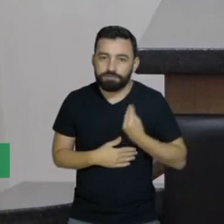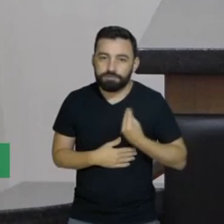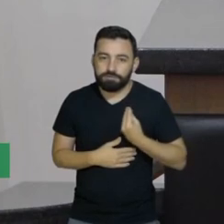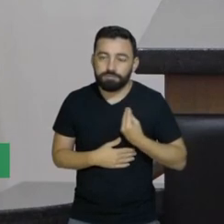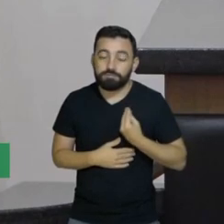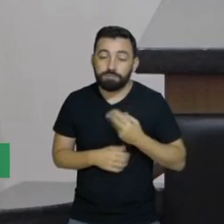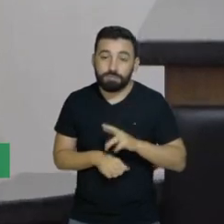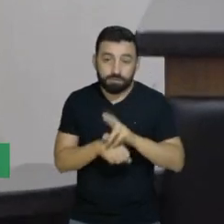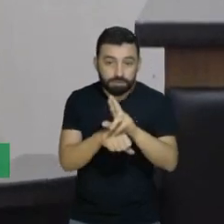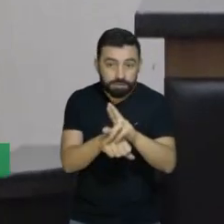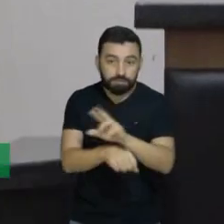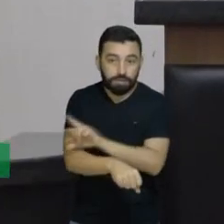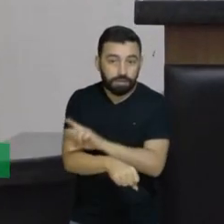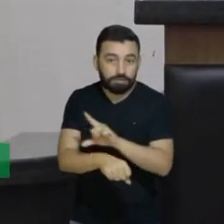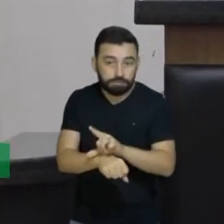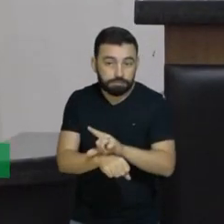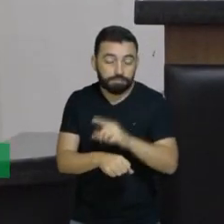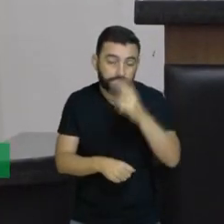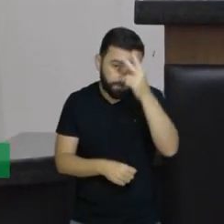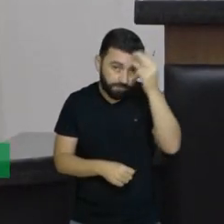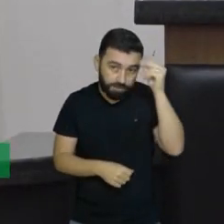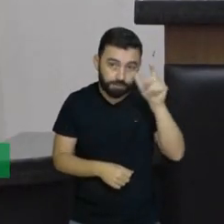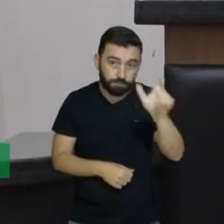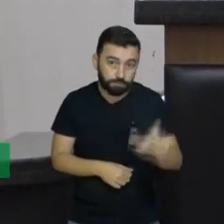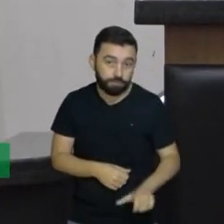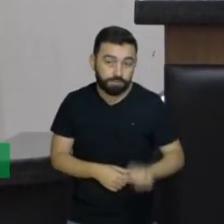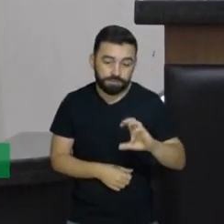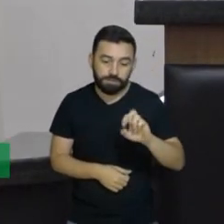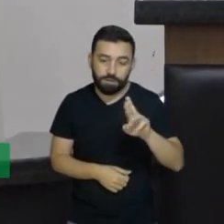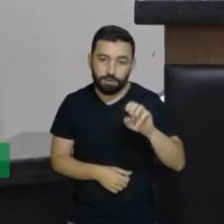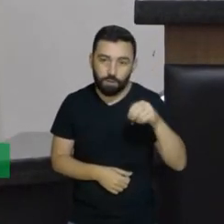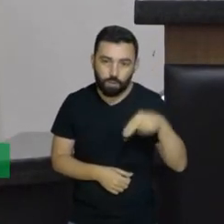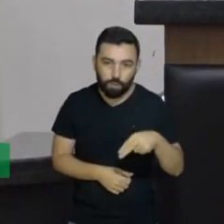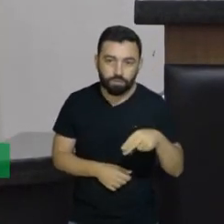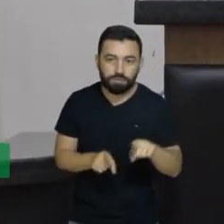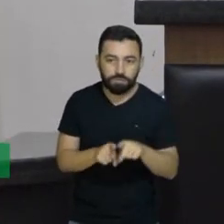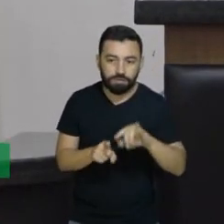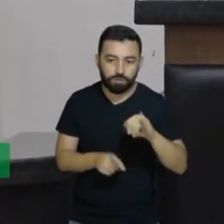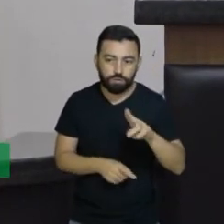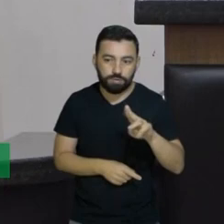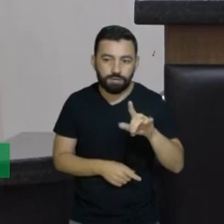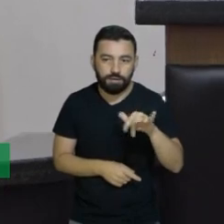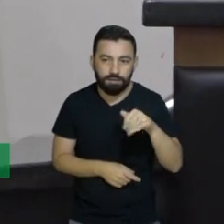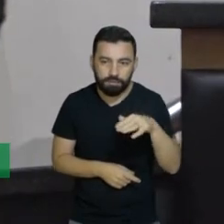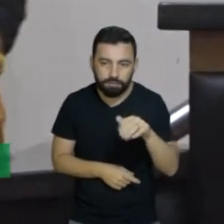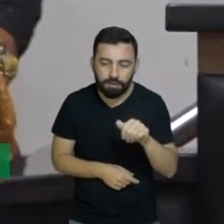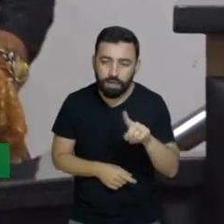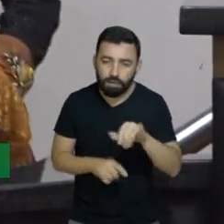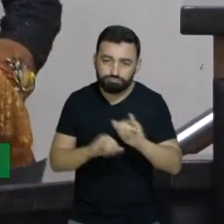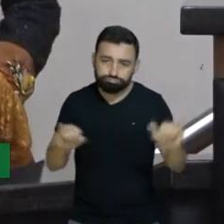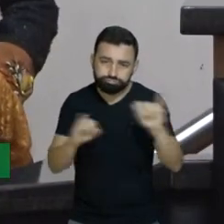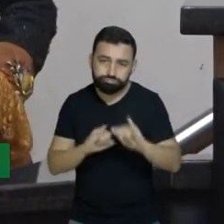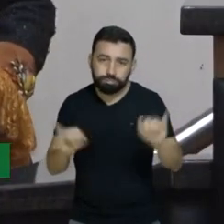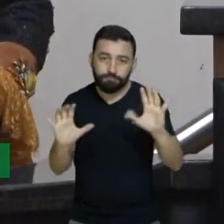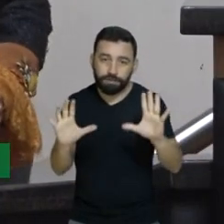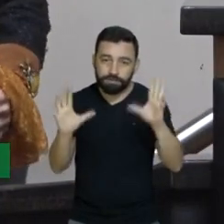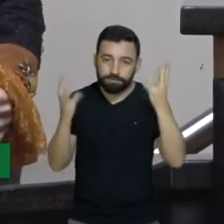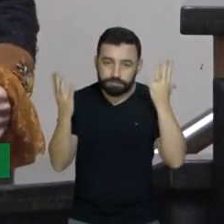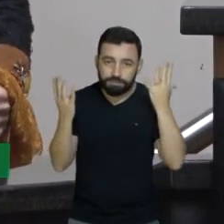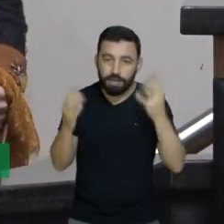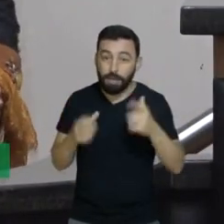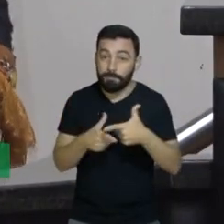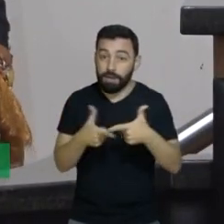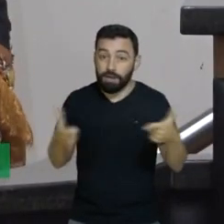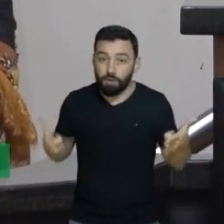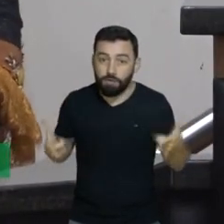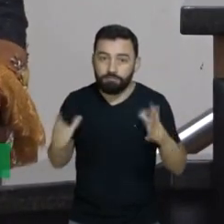de Lages, em nome do nosso prefeito Antônio Seron, do vice Juliano Polese, para divulgar a nossa festa, a maior festa